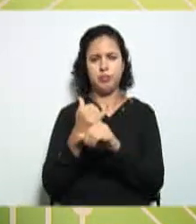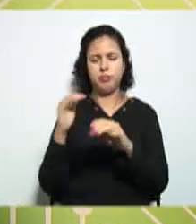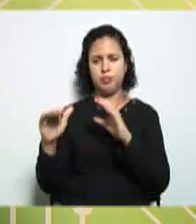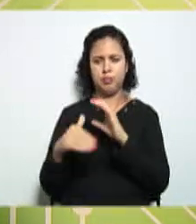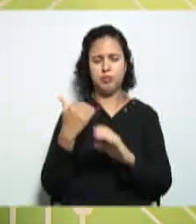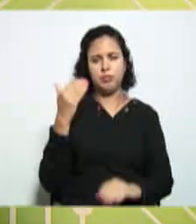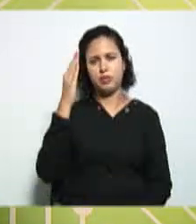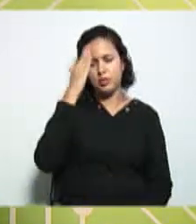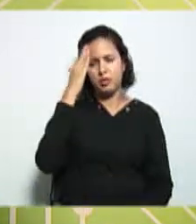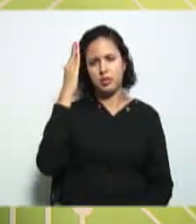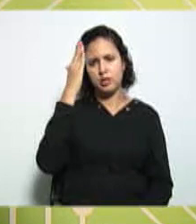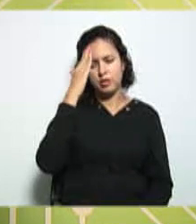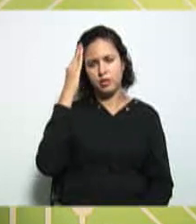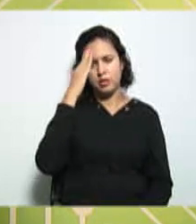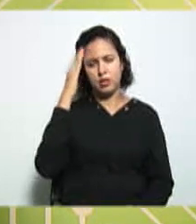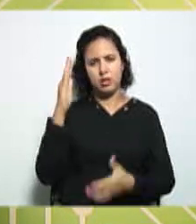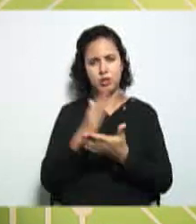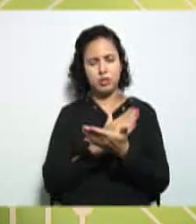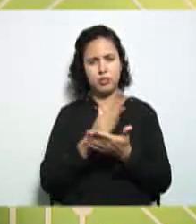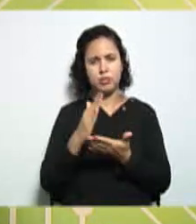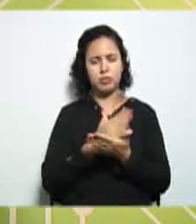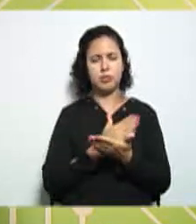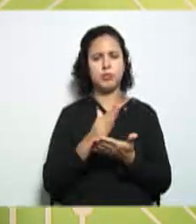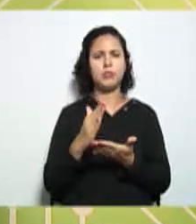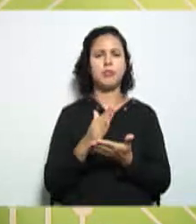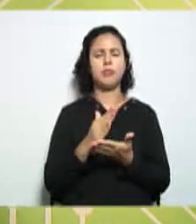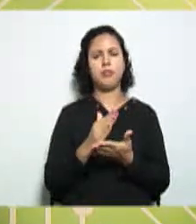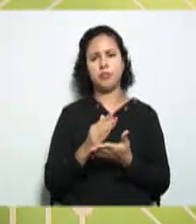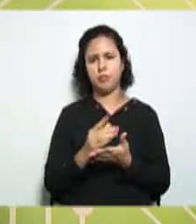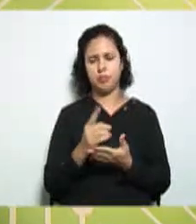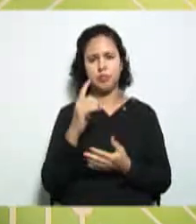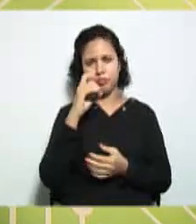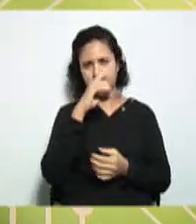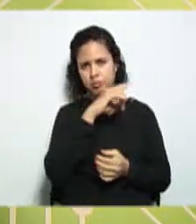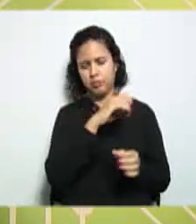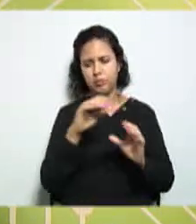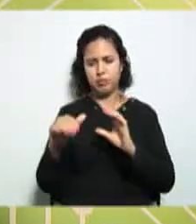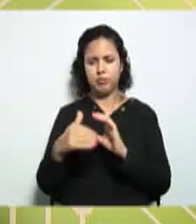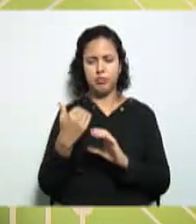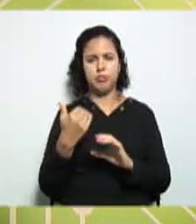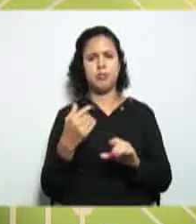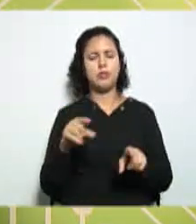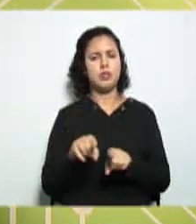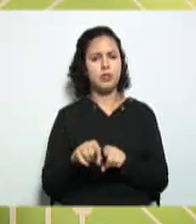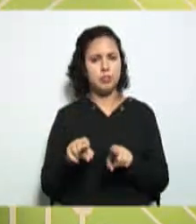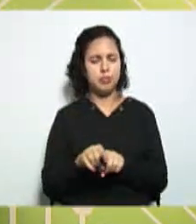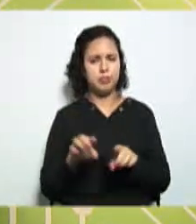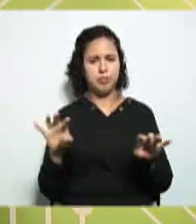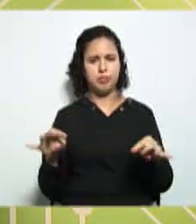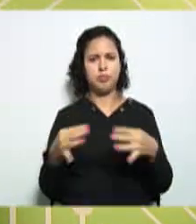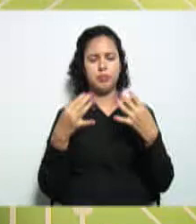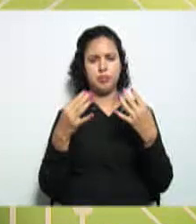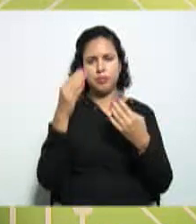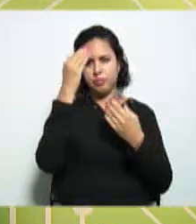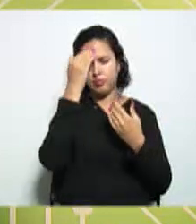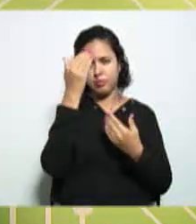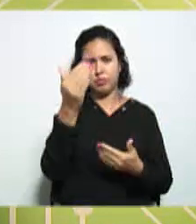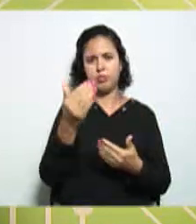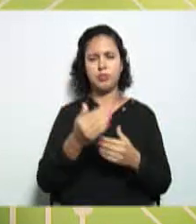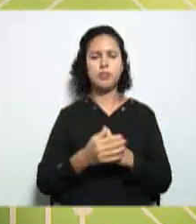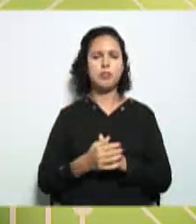que aqueles que não obtiveram também o êxito nesse acesso, nessa participação, também estão nos acompanhando e nós agradecemos